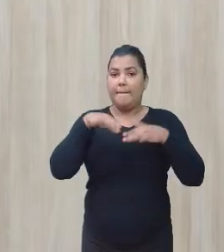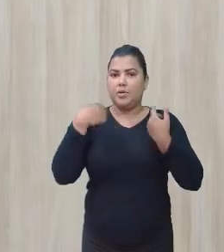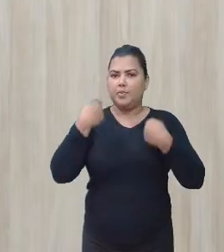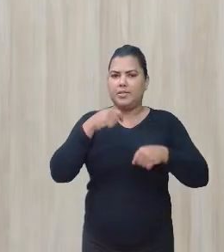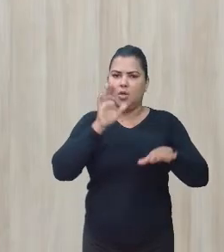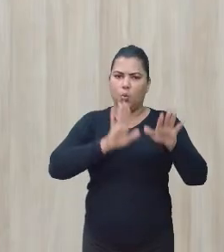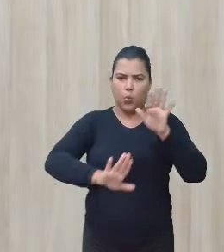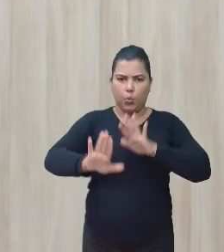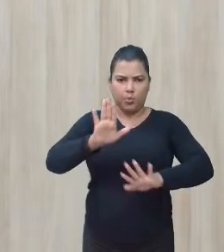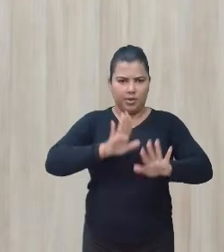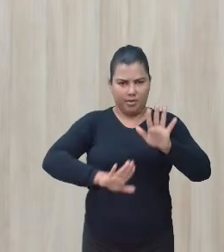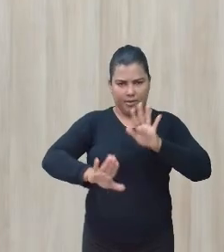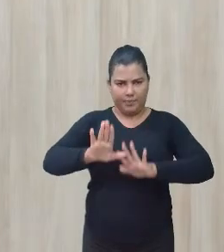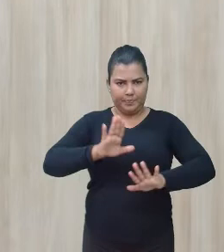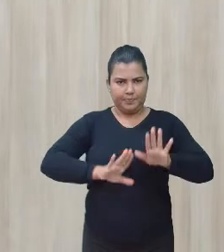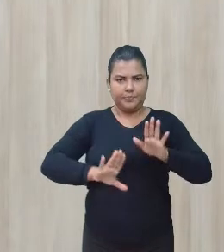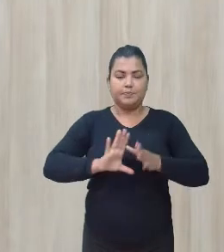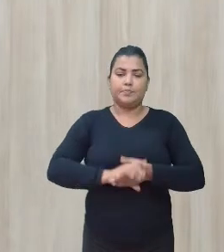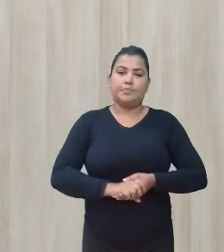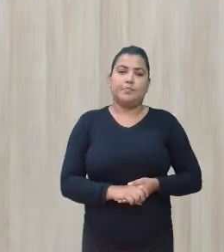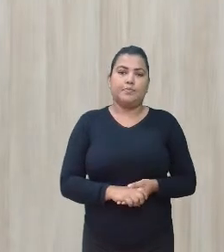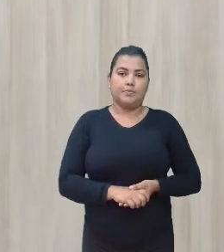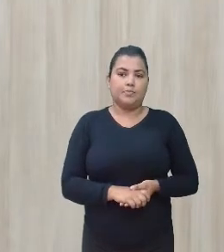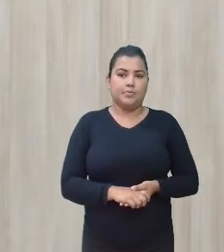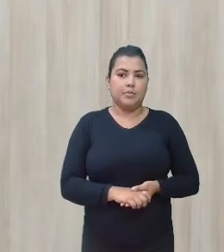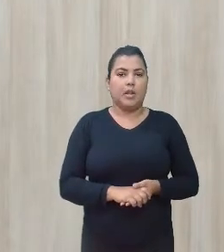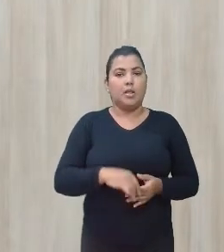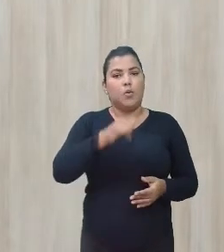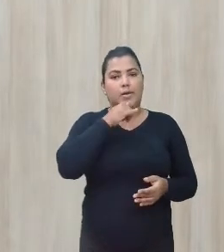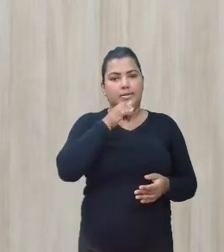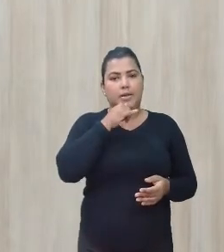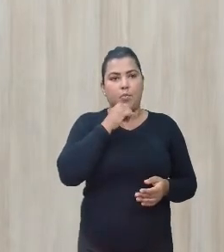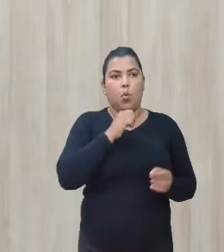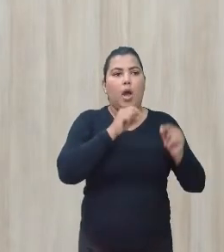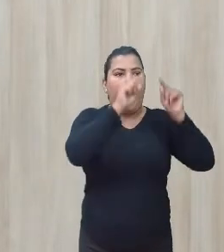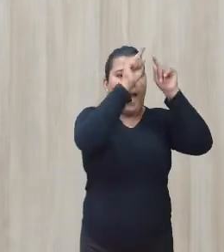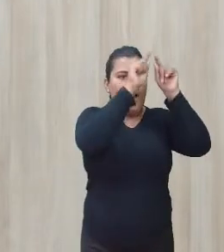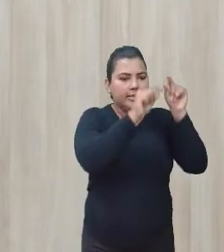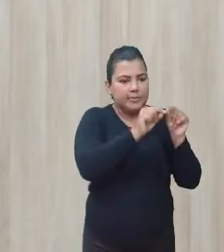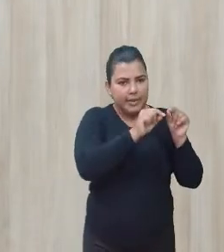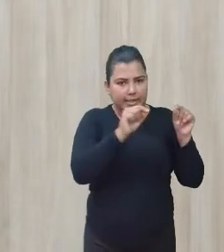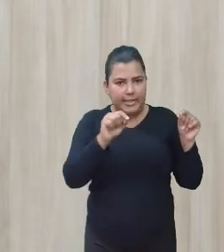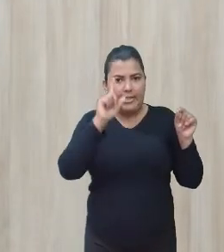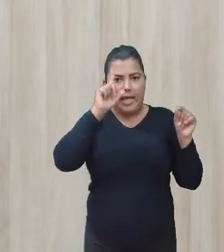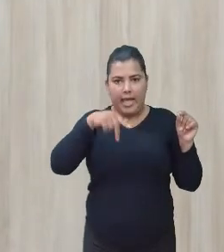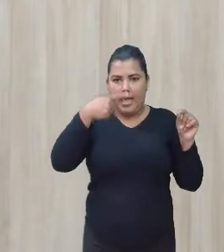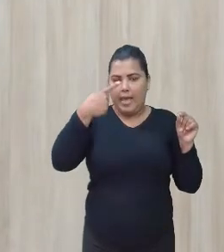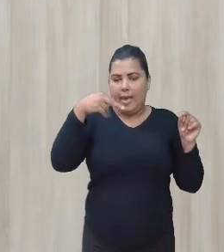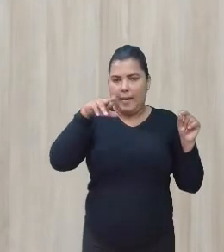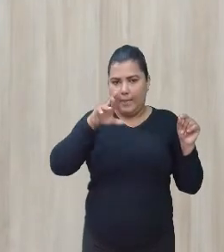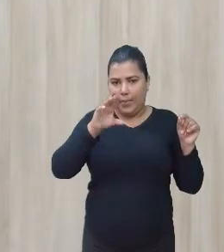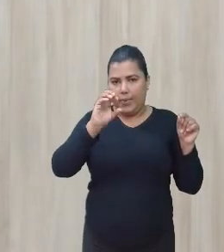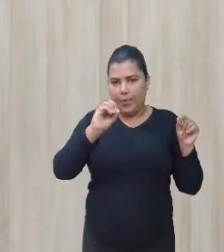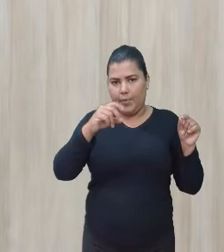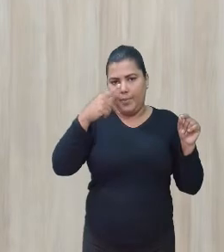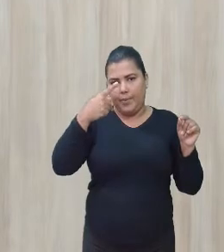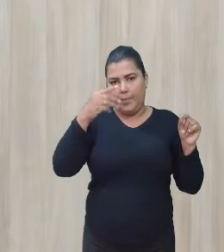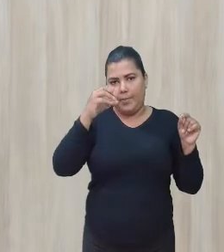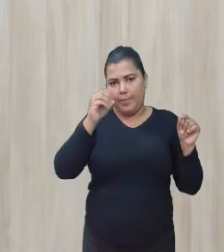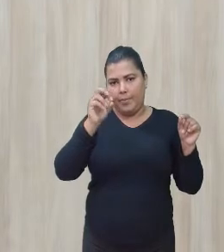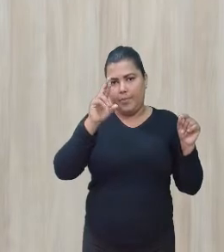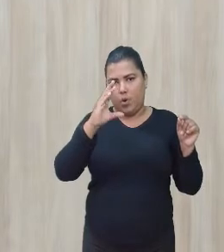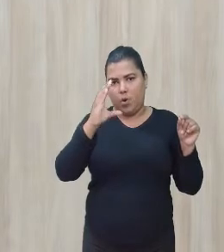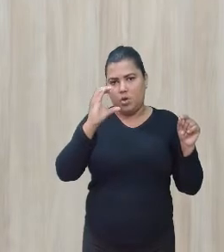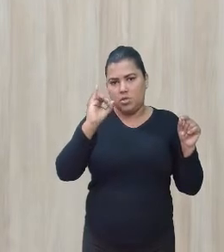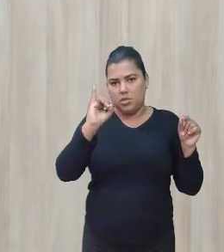foram proporcionais. É falso eu afirmar 100% que as figuras são semelhantes,